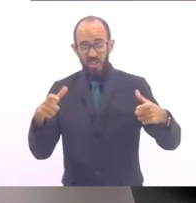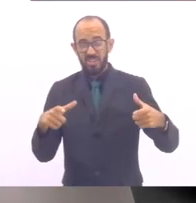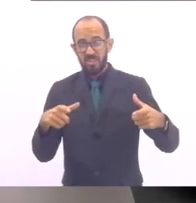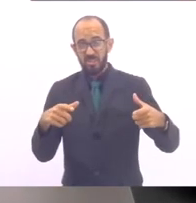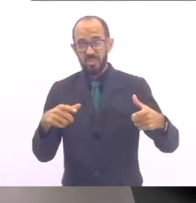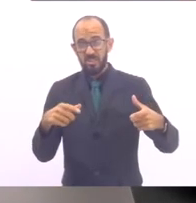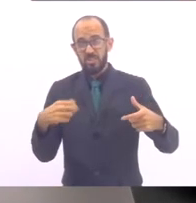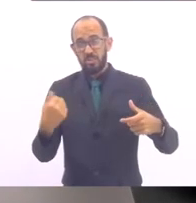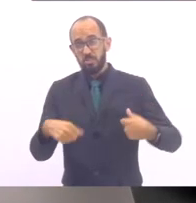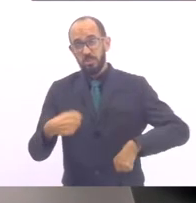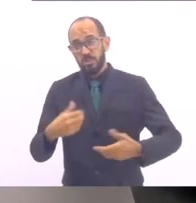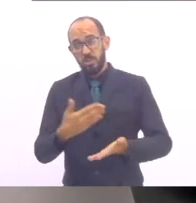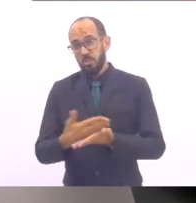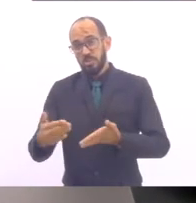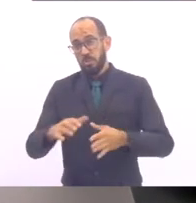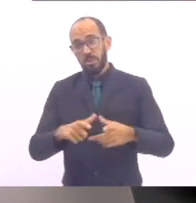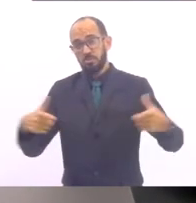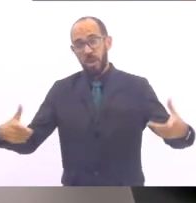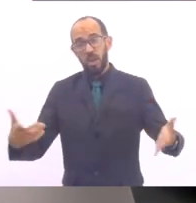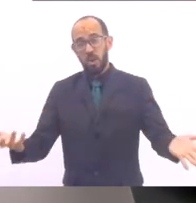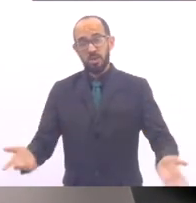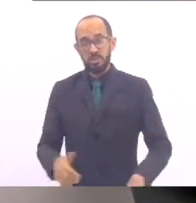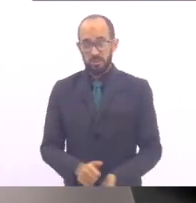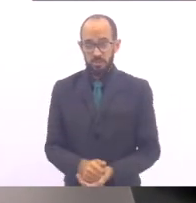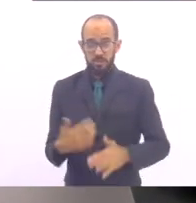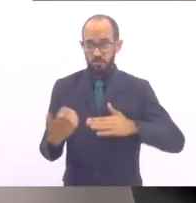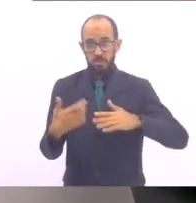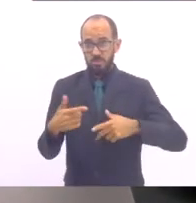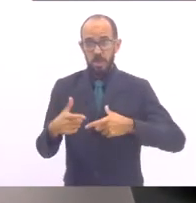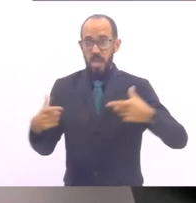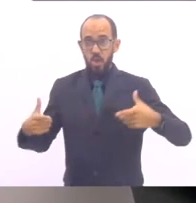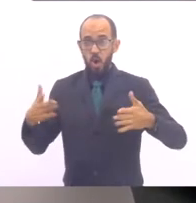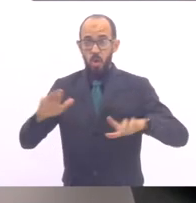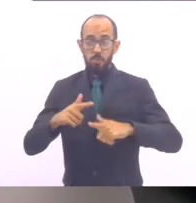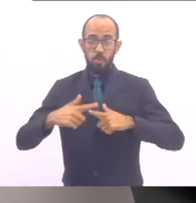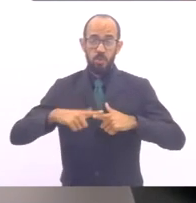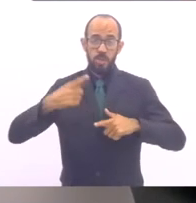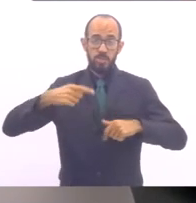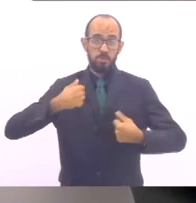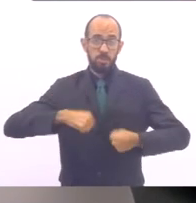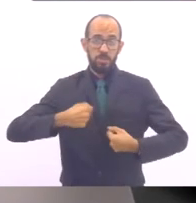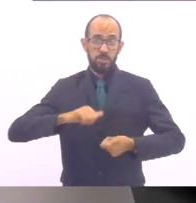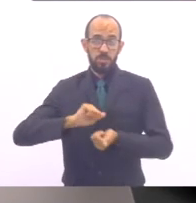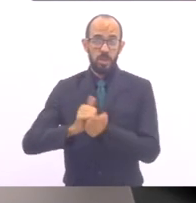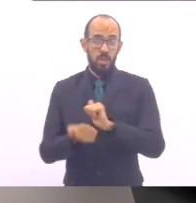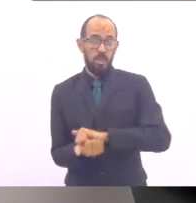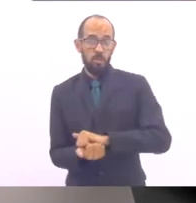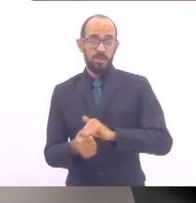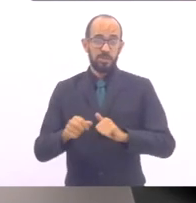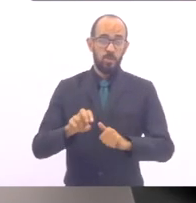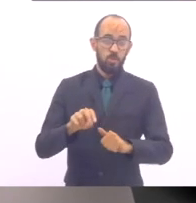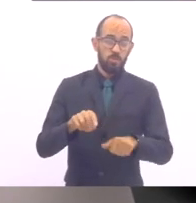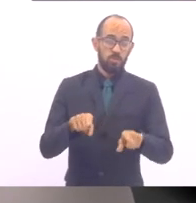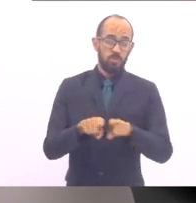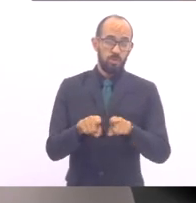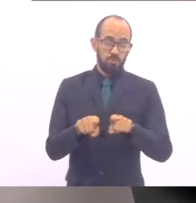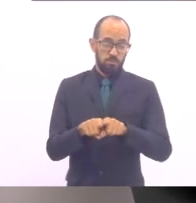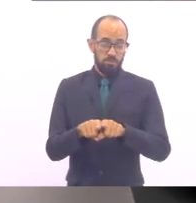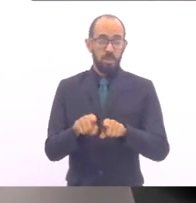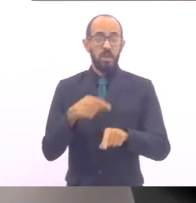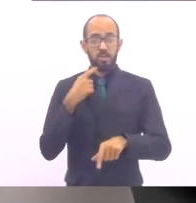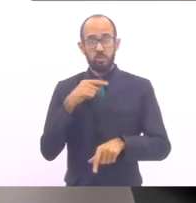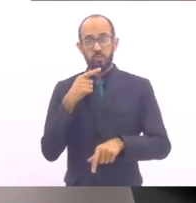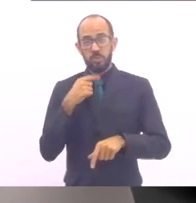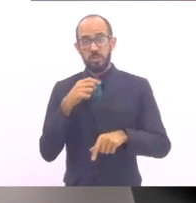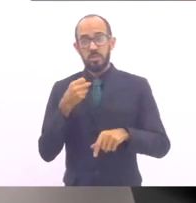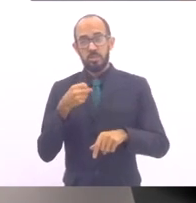maiores. Porque você tem que ter tantas equações quanto incógnitas, porque senão você não consegue resolver. Sim. Se você já